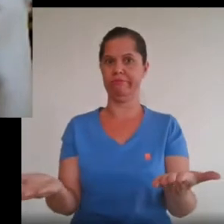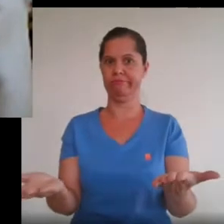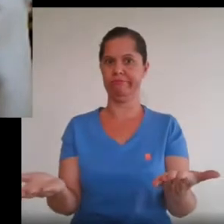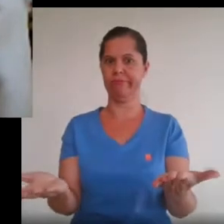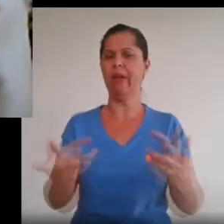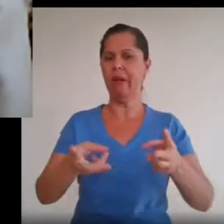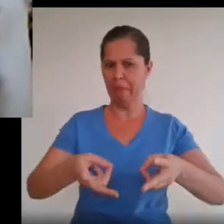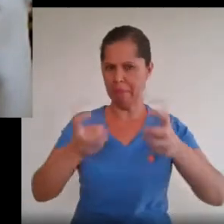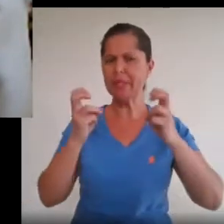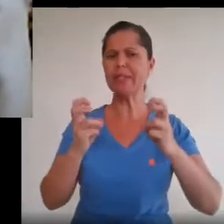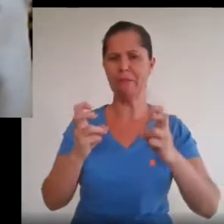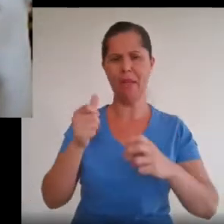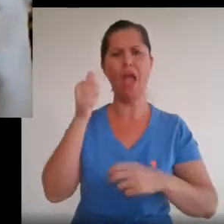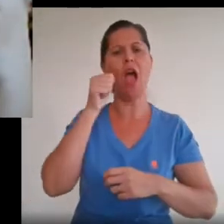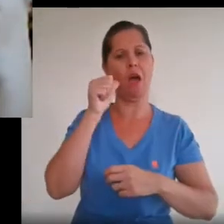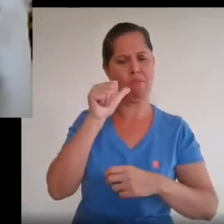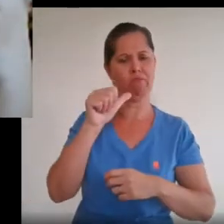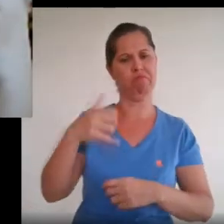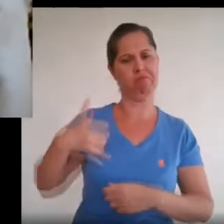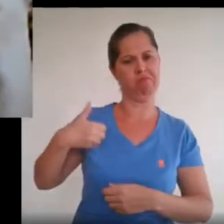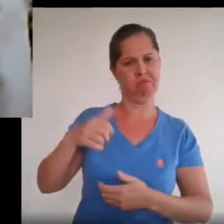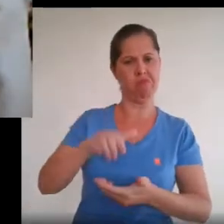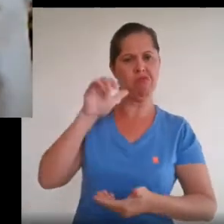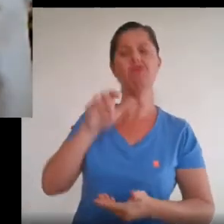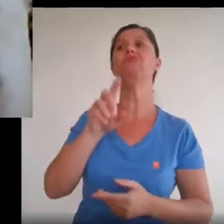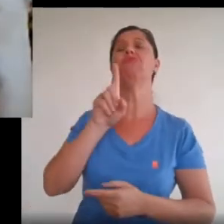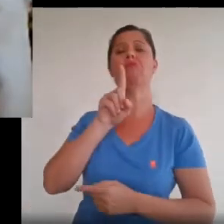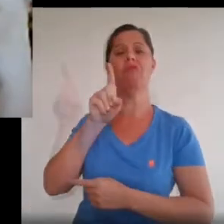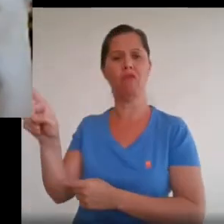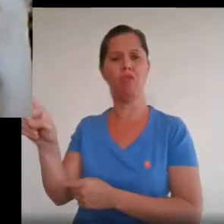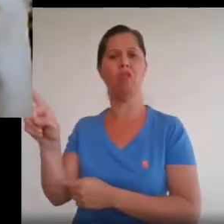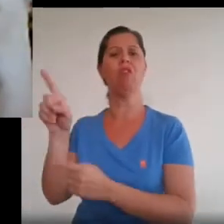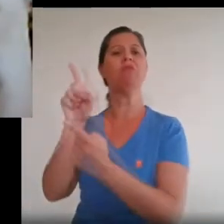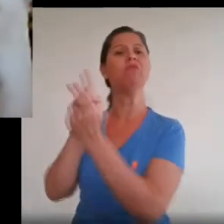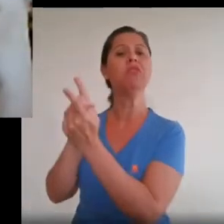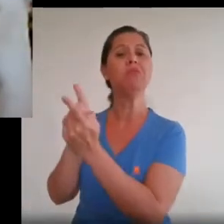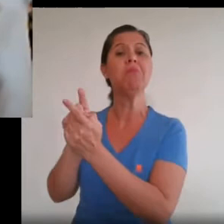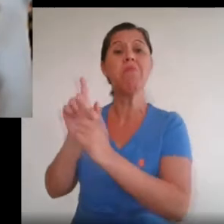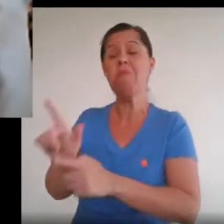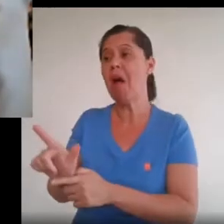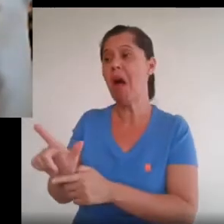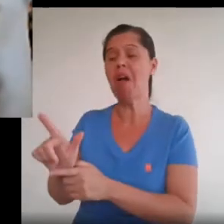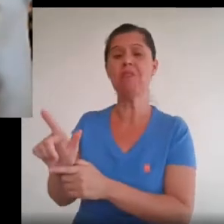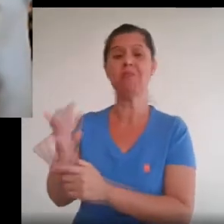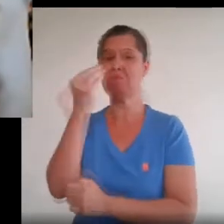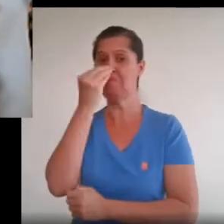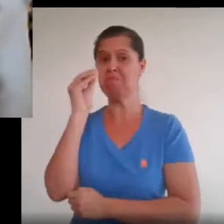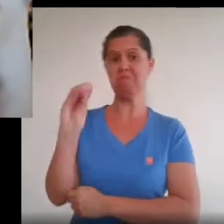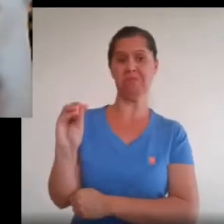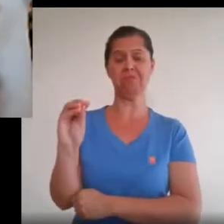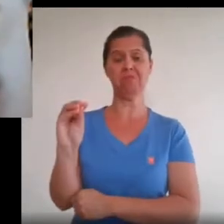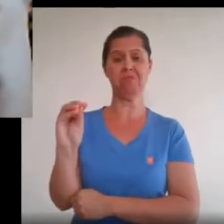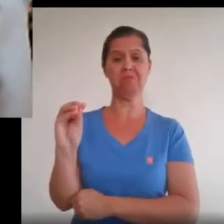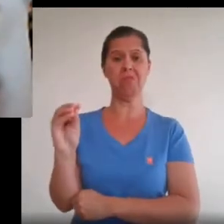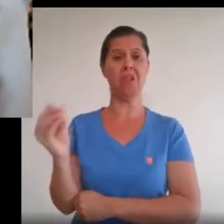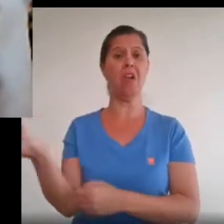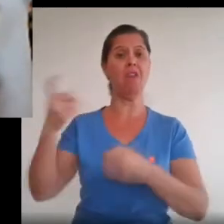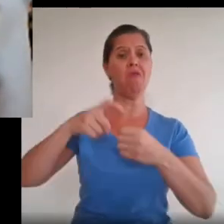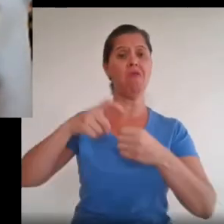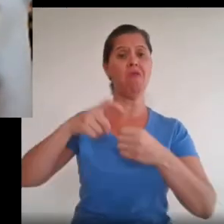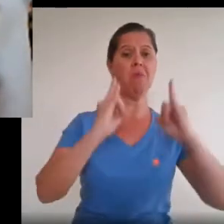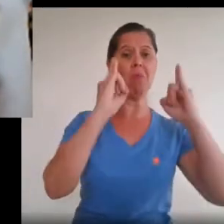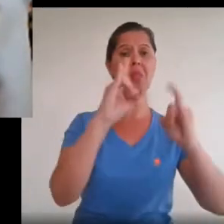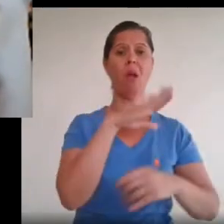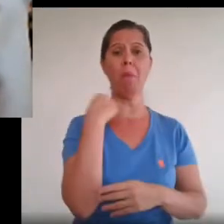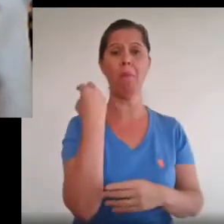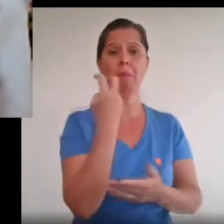procurou atendimento e não foi atendida, e que essa pessoa foi a óbito. Então, você pensa, todas as questões psíquicas